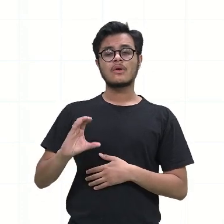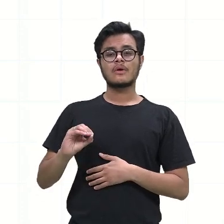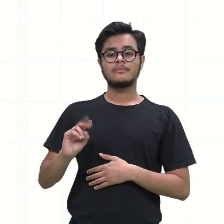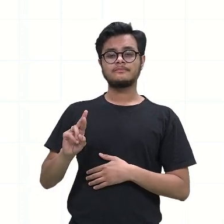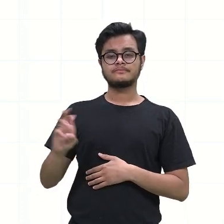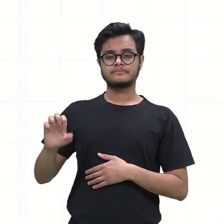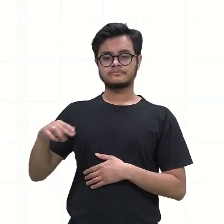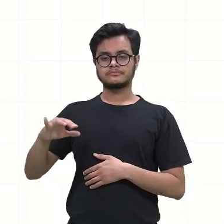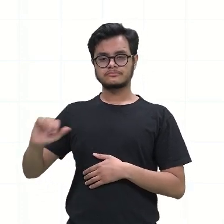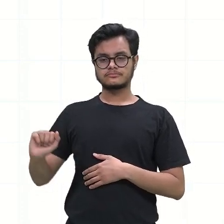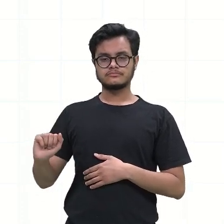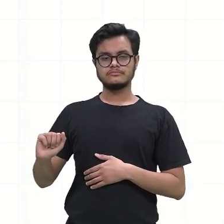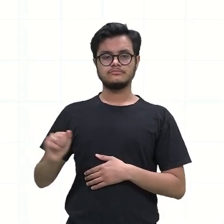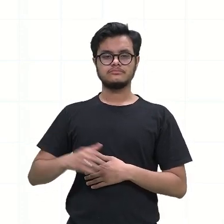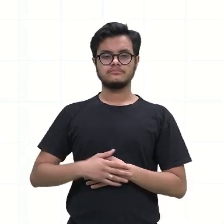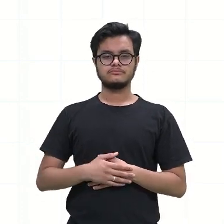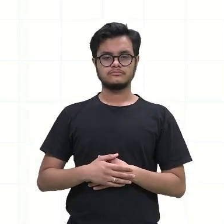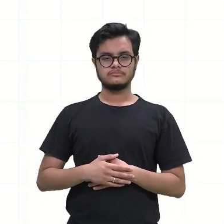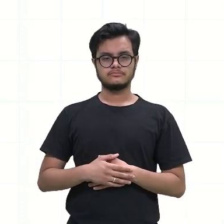ocorrência,